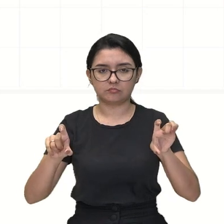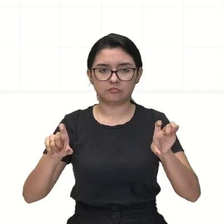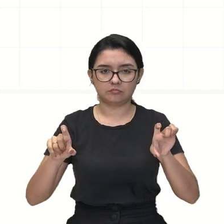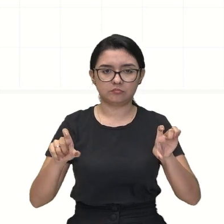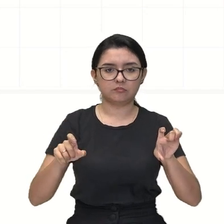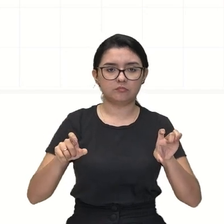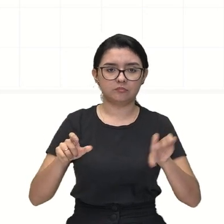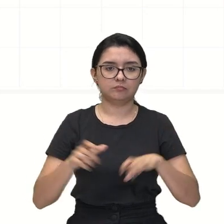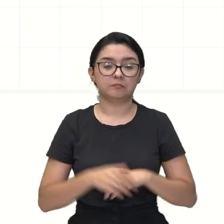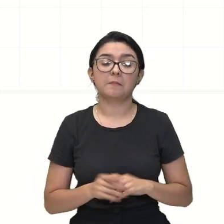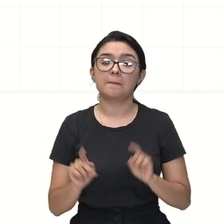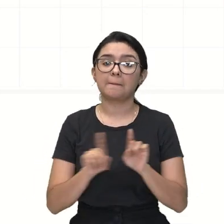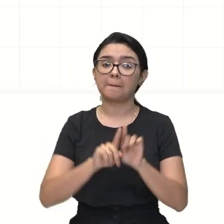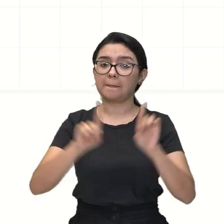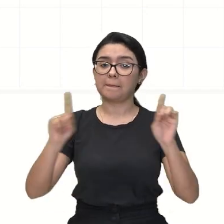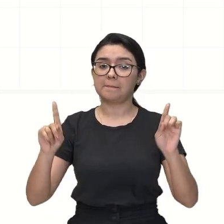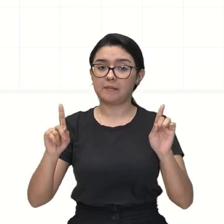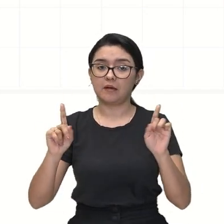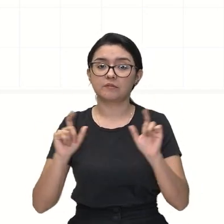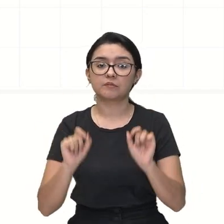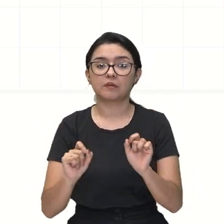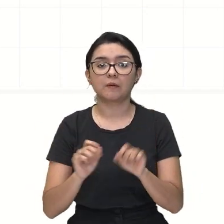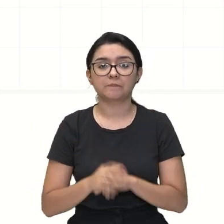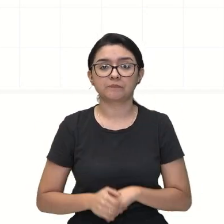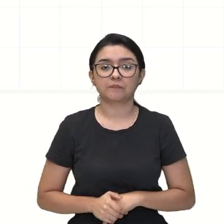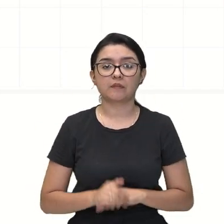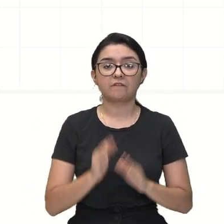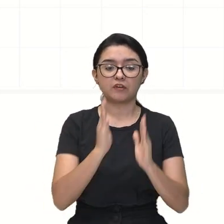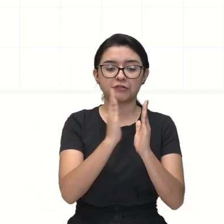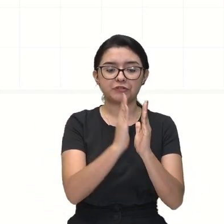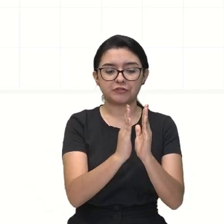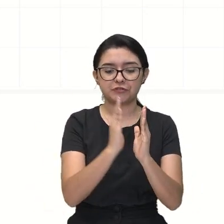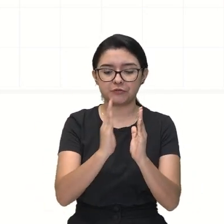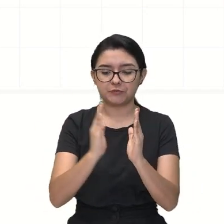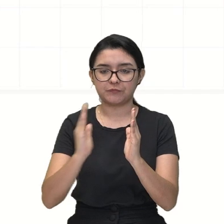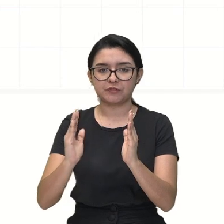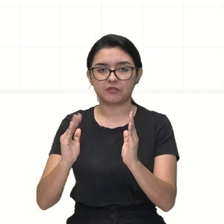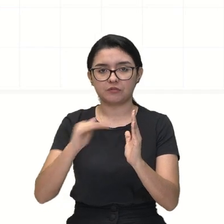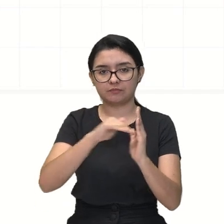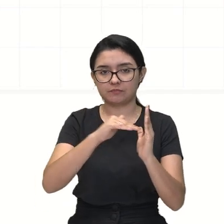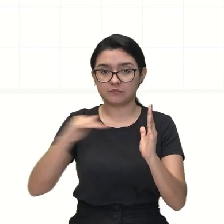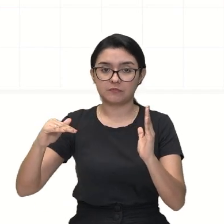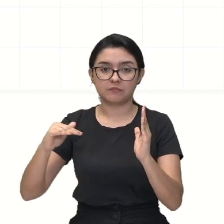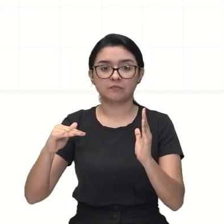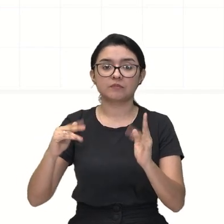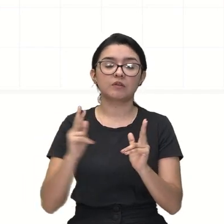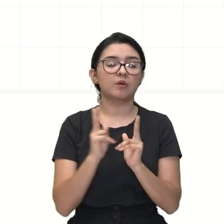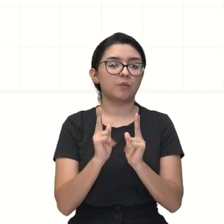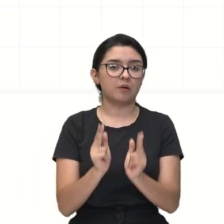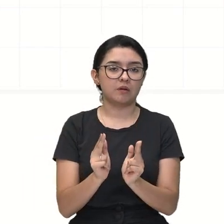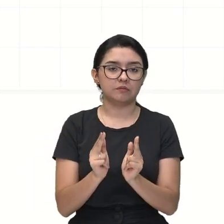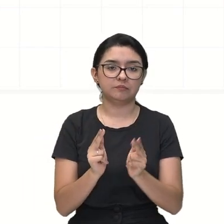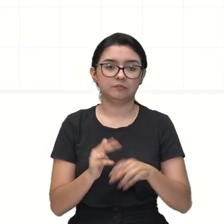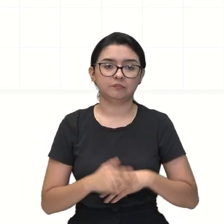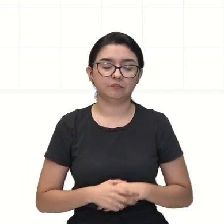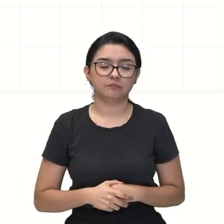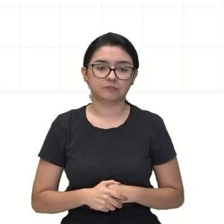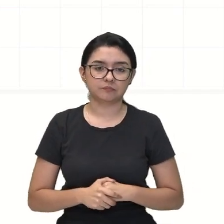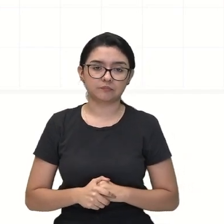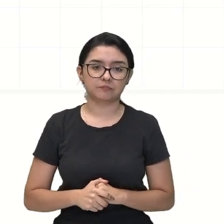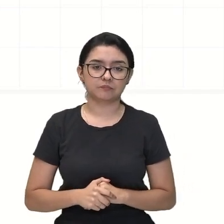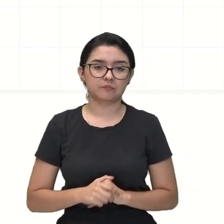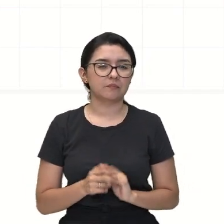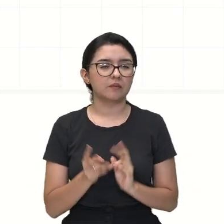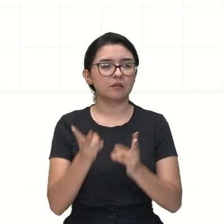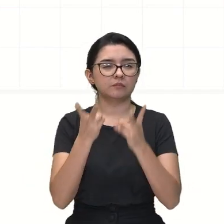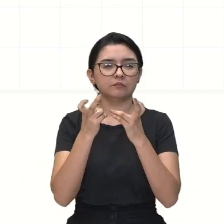Mas ela foi dividida de formas iguais. Então, ó,